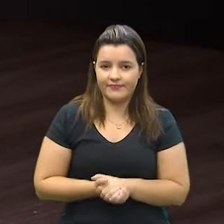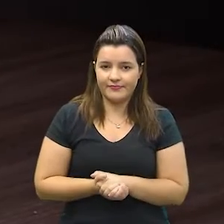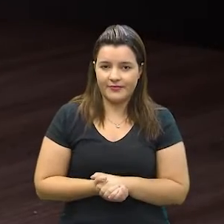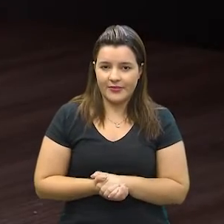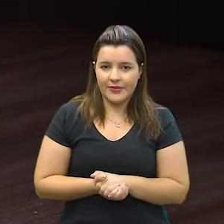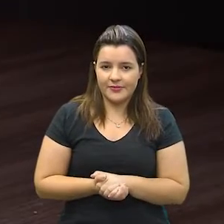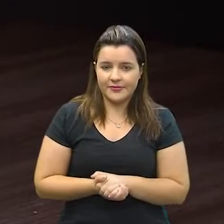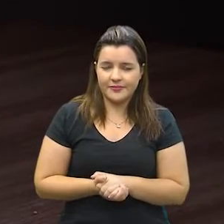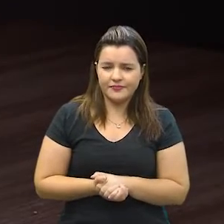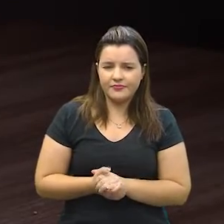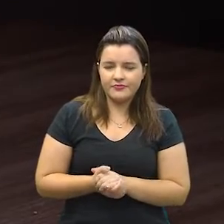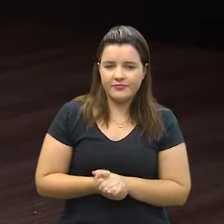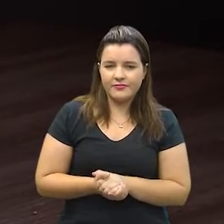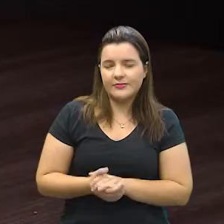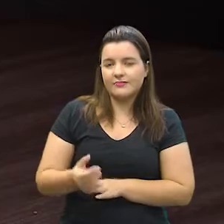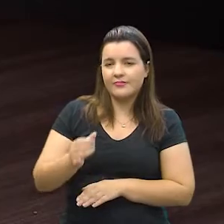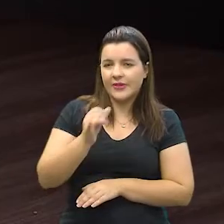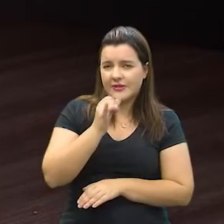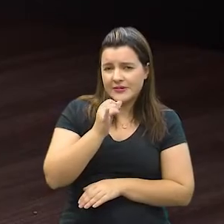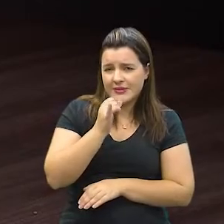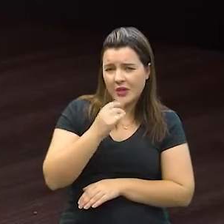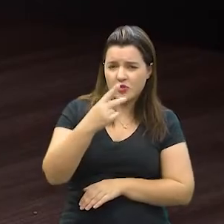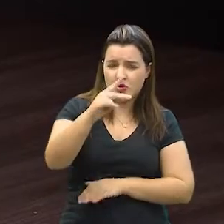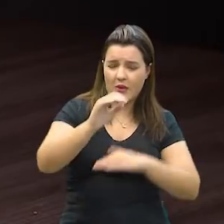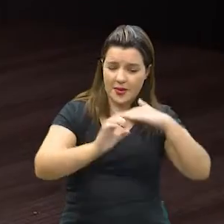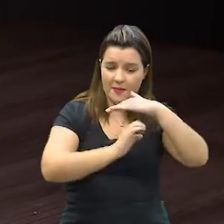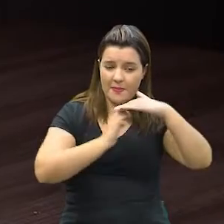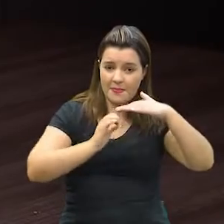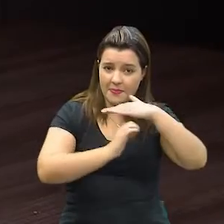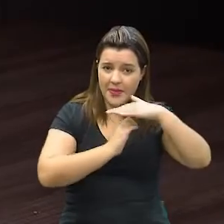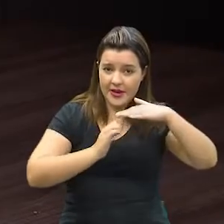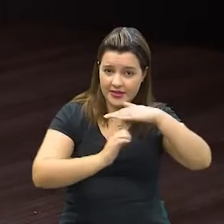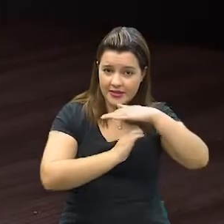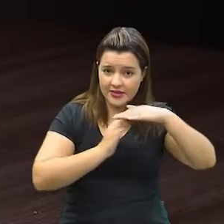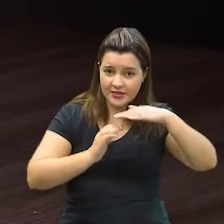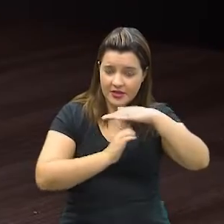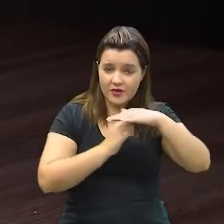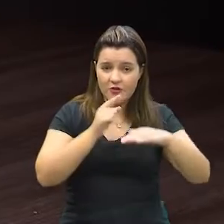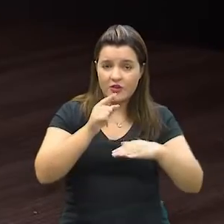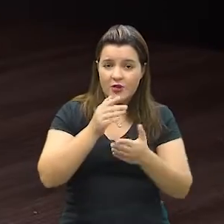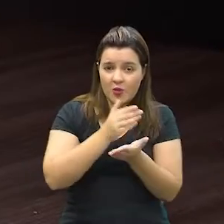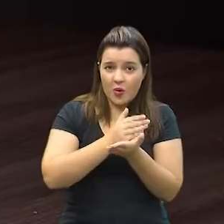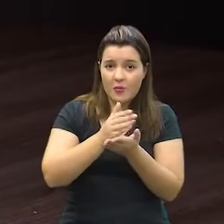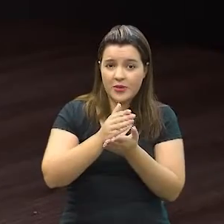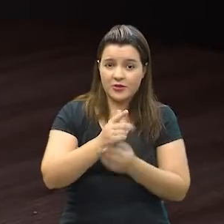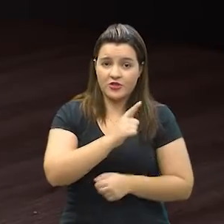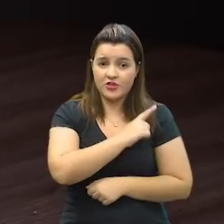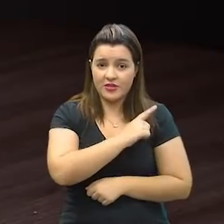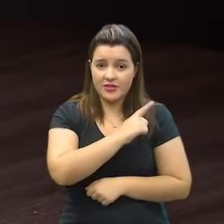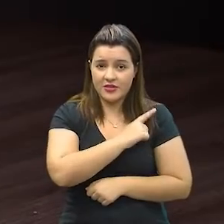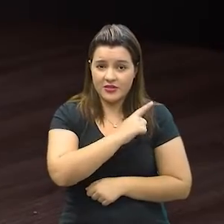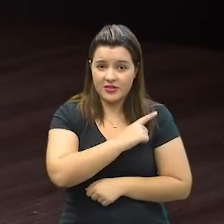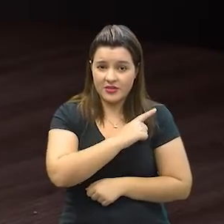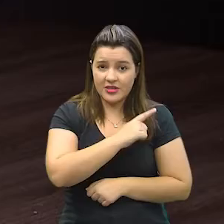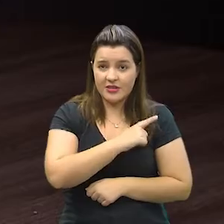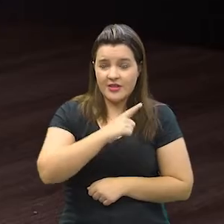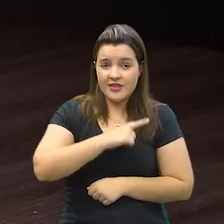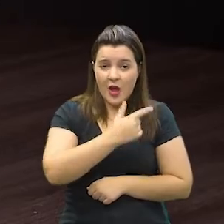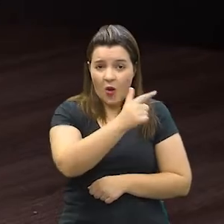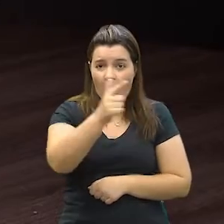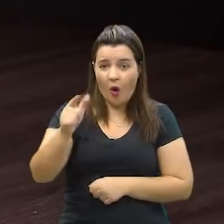em caminho a seguir, no caso da sua empresa, que você falou que vocês iniciaram com essa gestão e hoje tem até